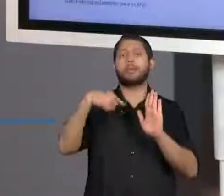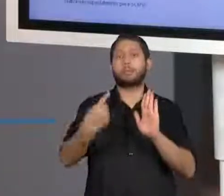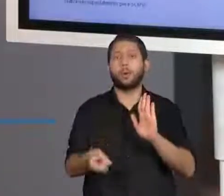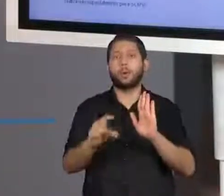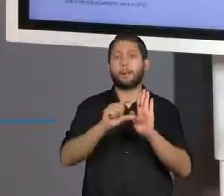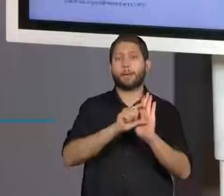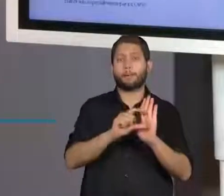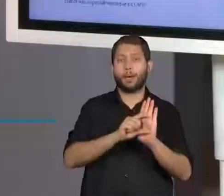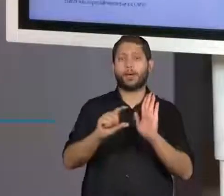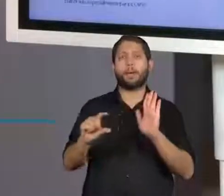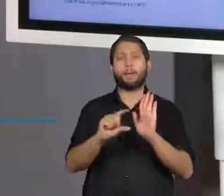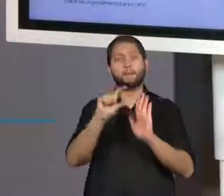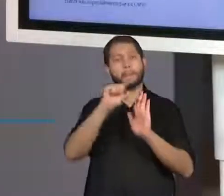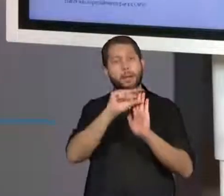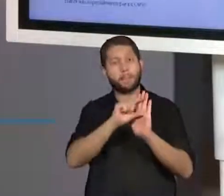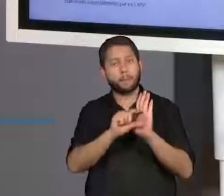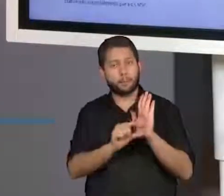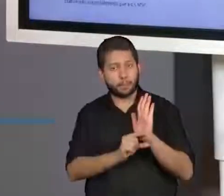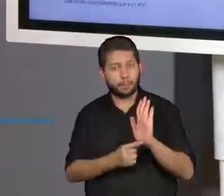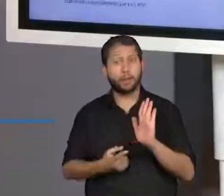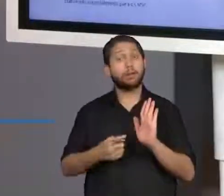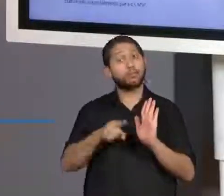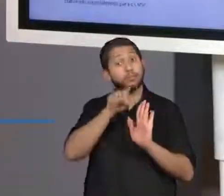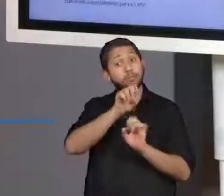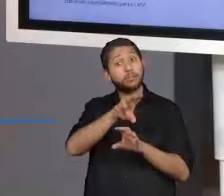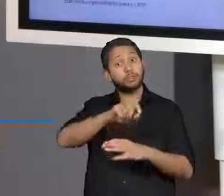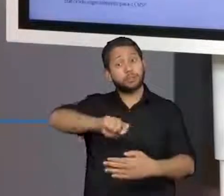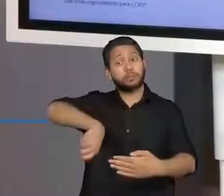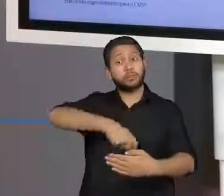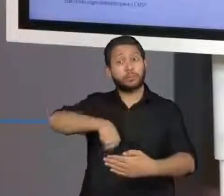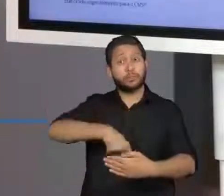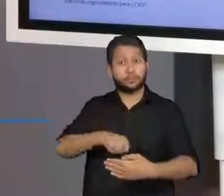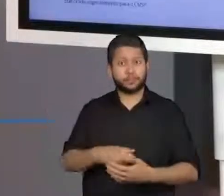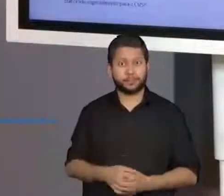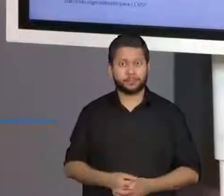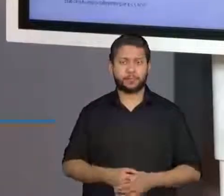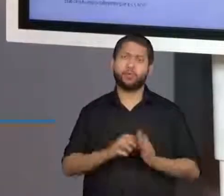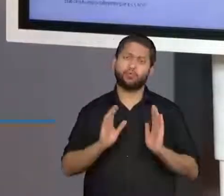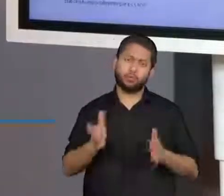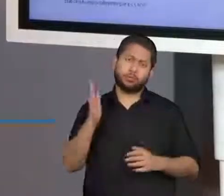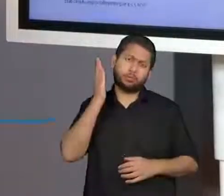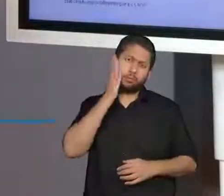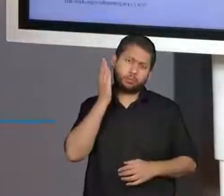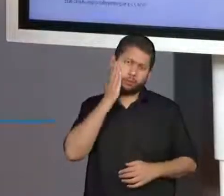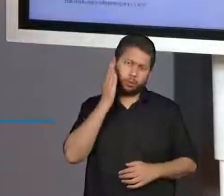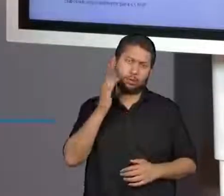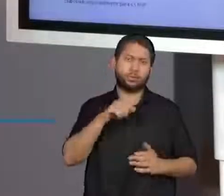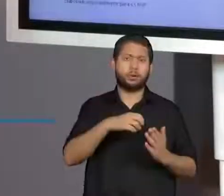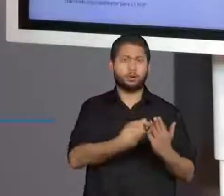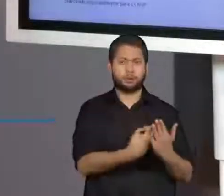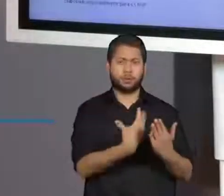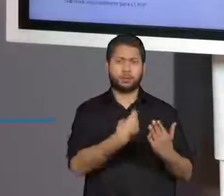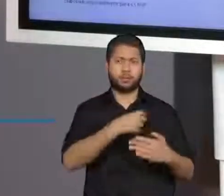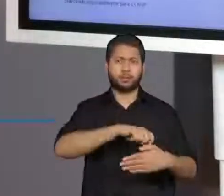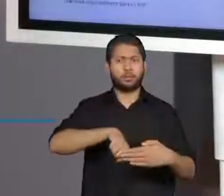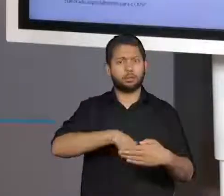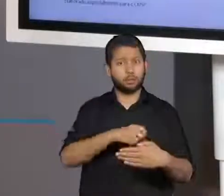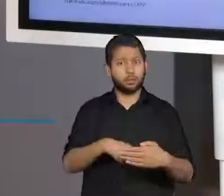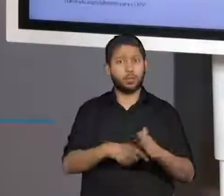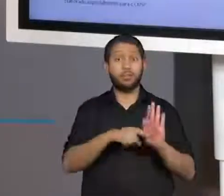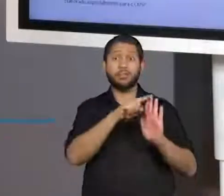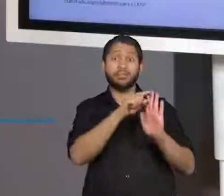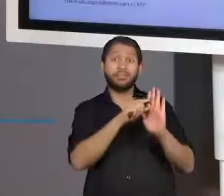a ação é o preparo dessa receita em questão e nós já falamos que as receitas é um texto que tem muitas